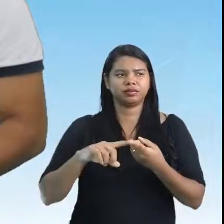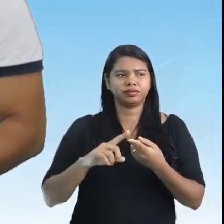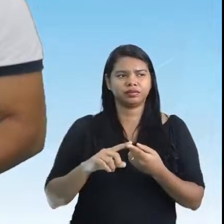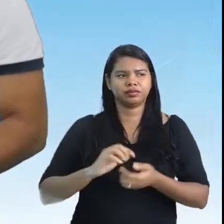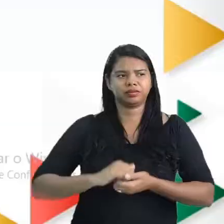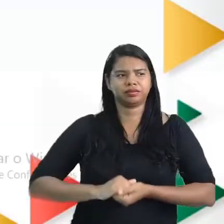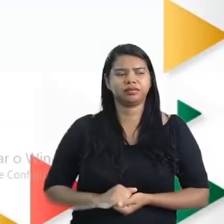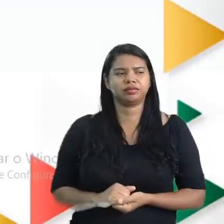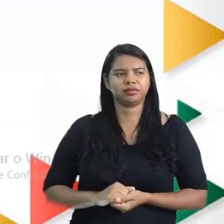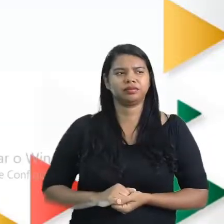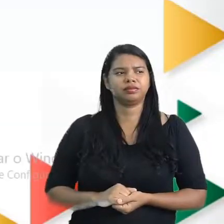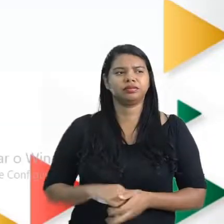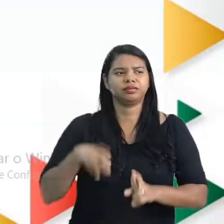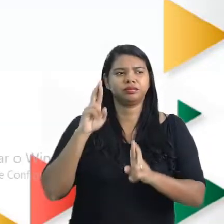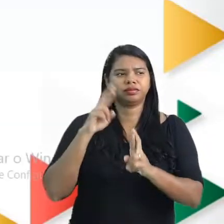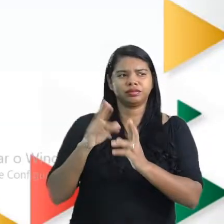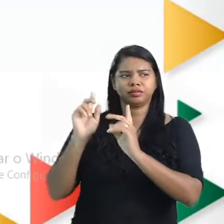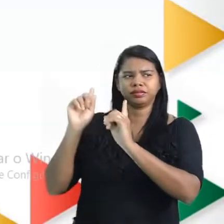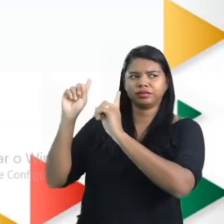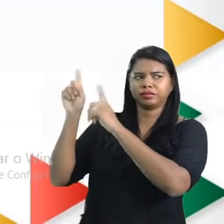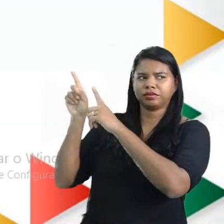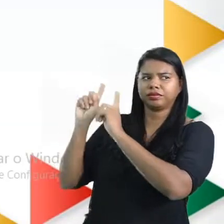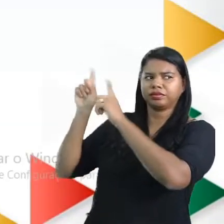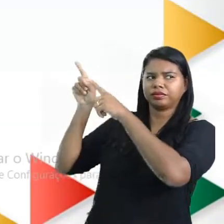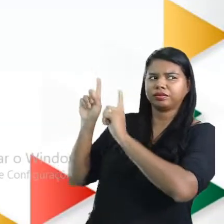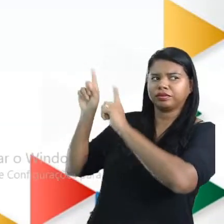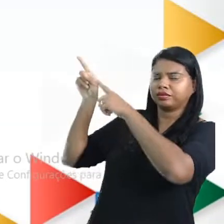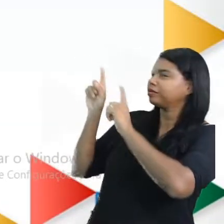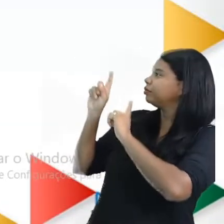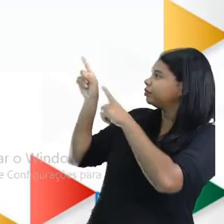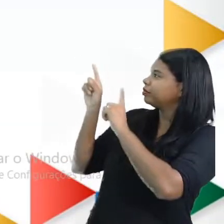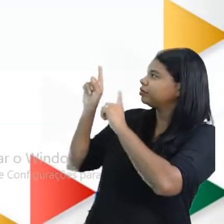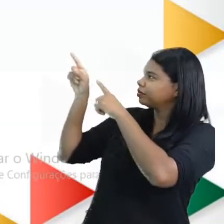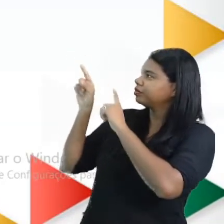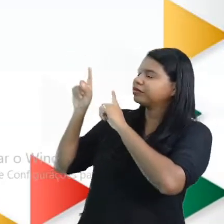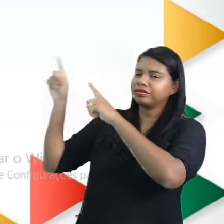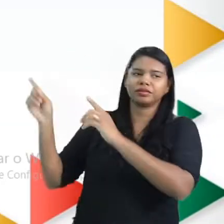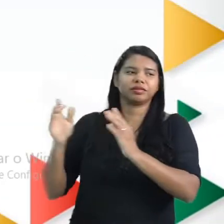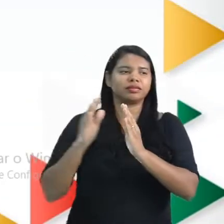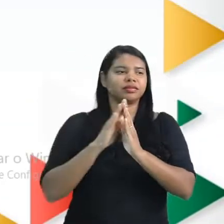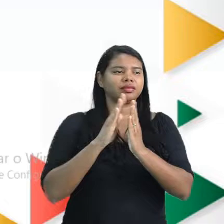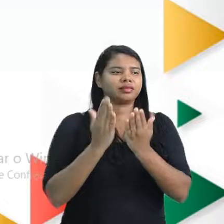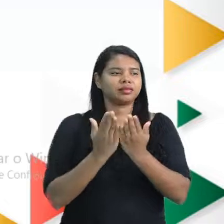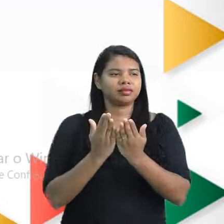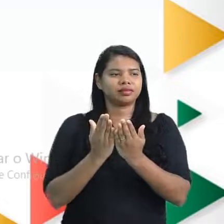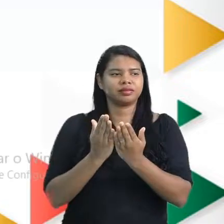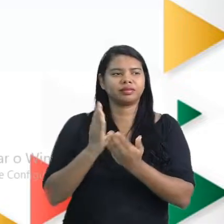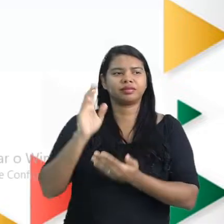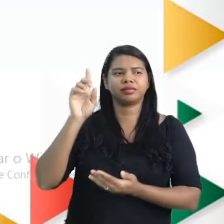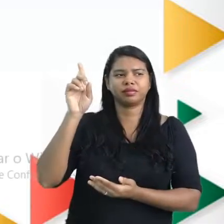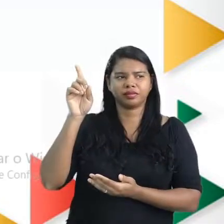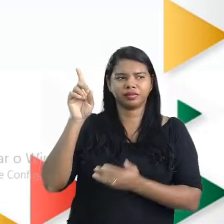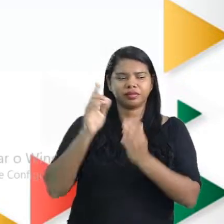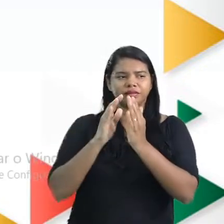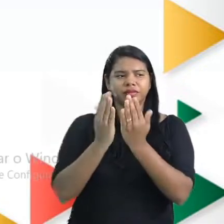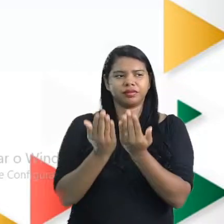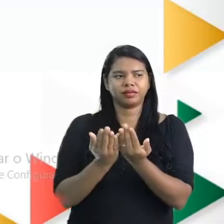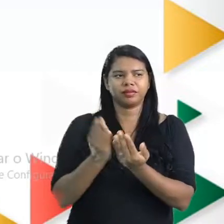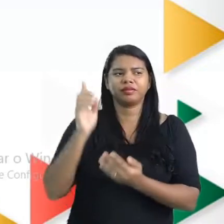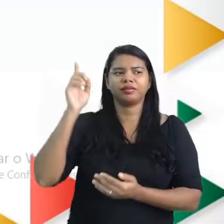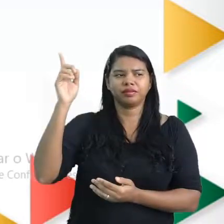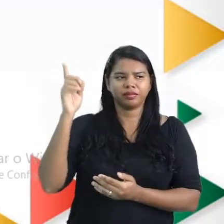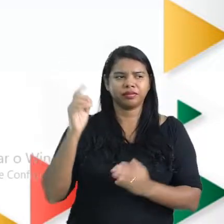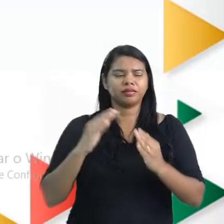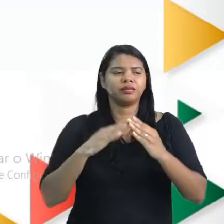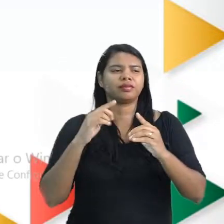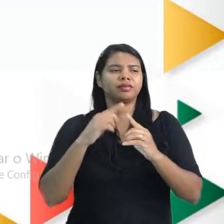a regra na tela. Qual é a regra? Na tela é a Bíblia, né? Que é o centro, né? O centro da convenção das